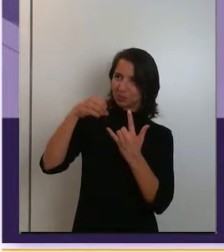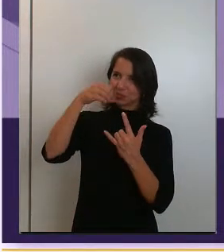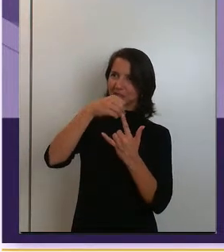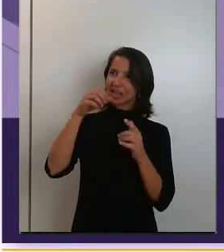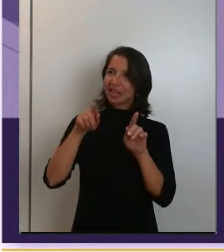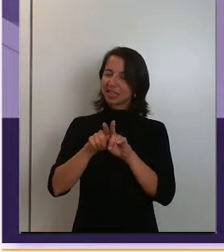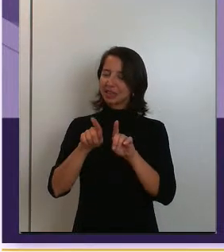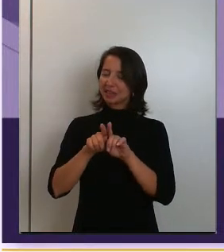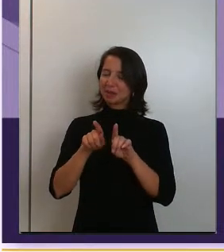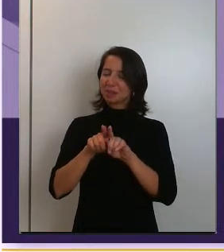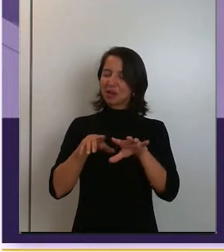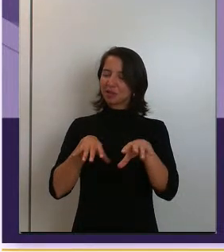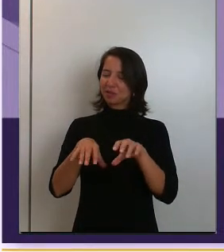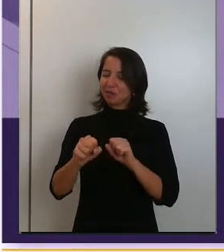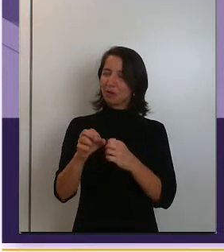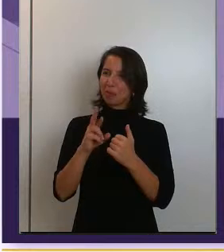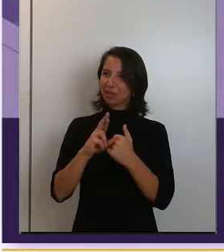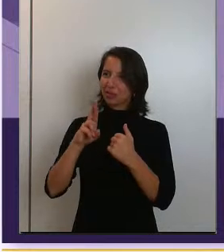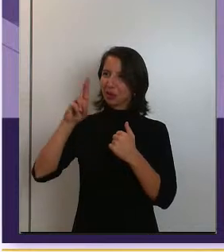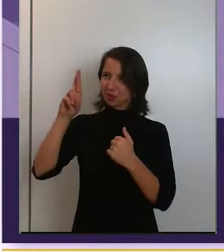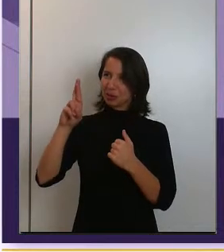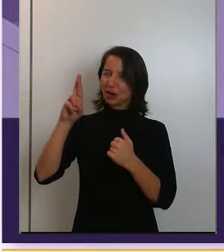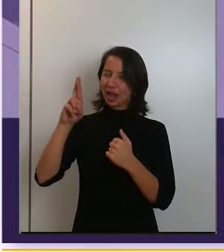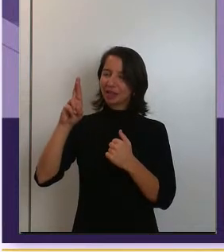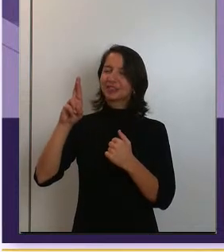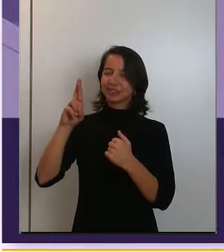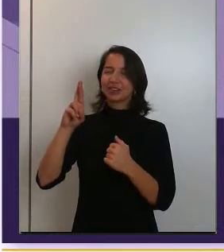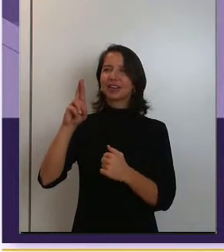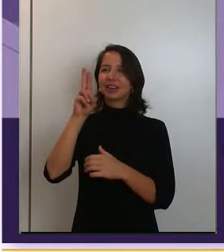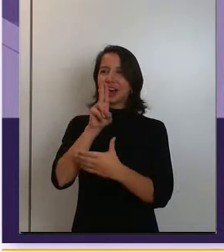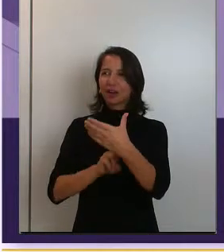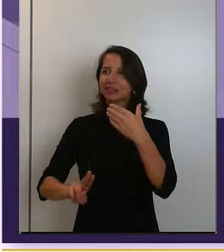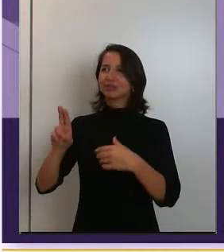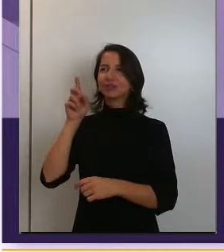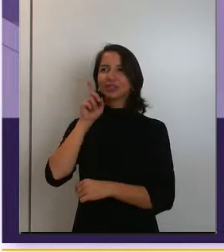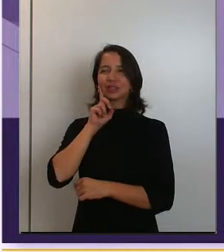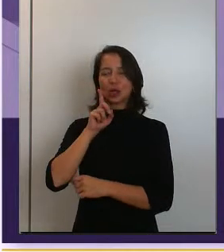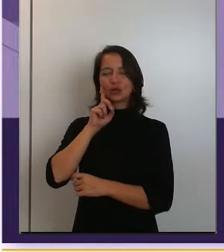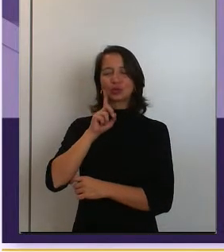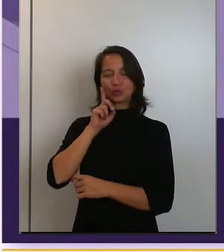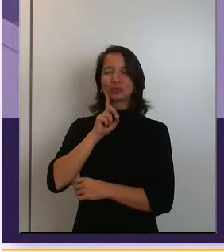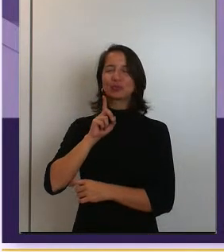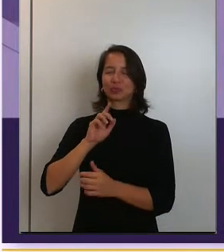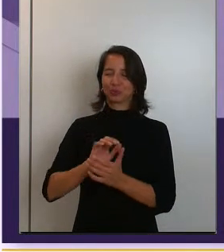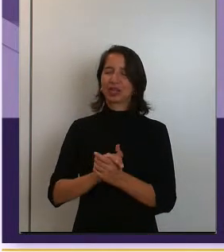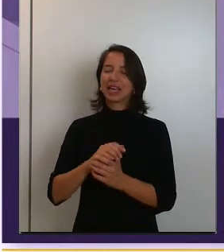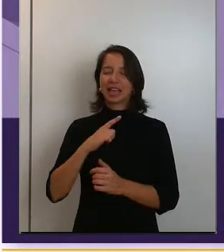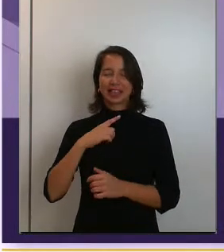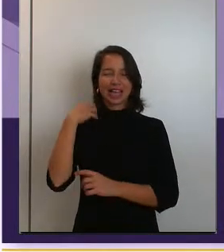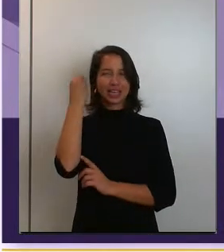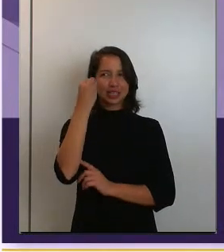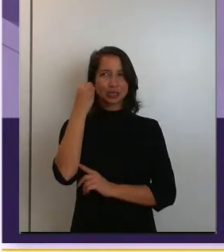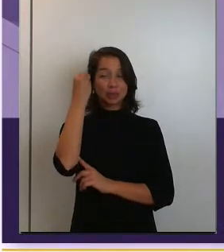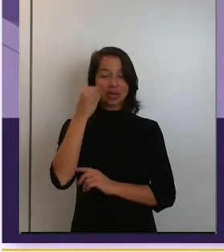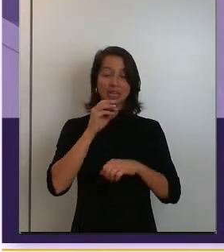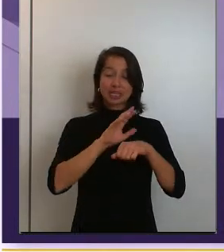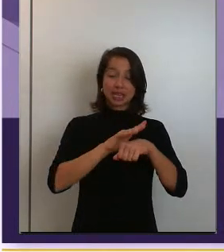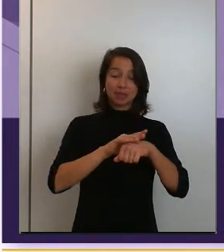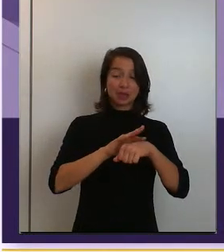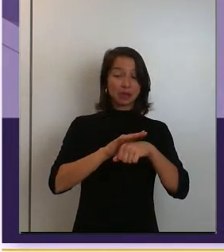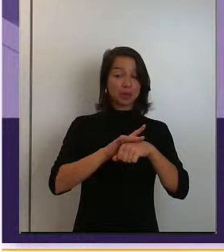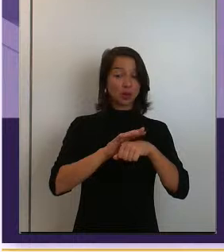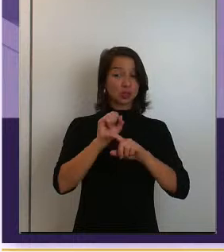na Universidade da Califórnia em Berkeley. Possui experiência na área de epidemiologia social e sistemas de informação em